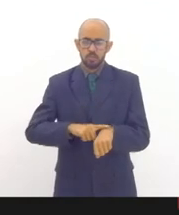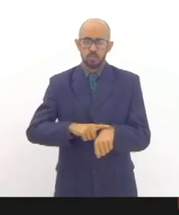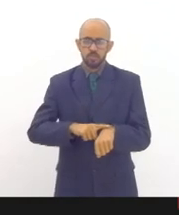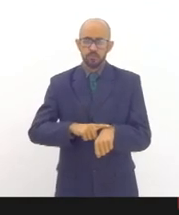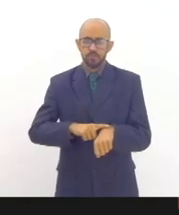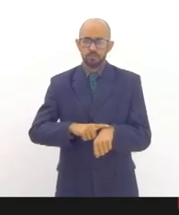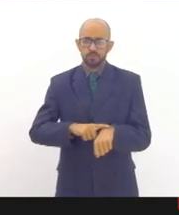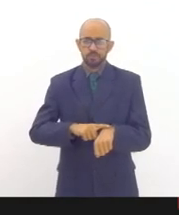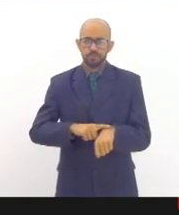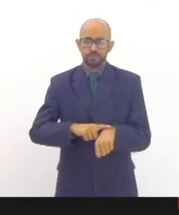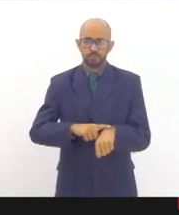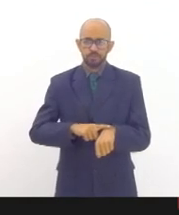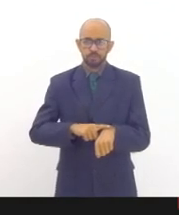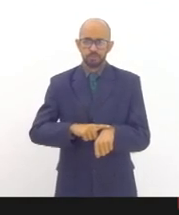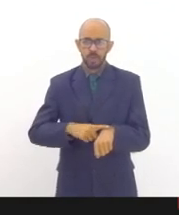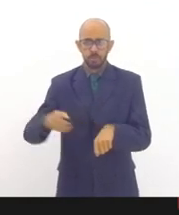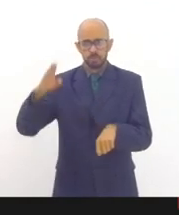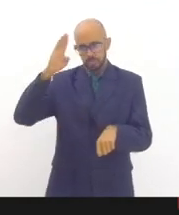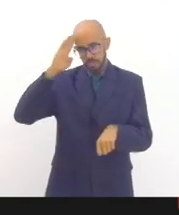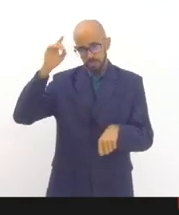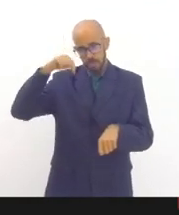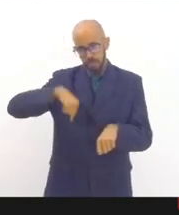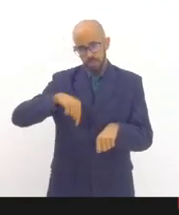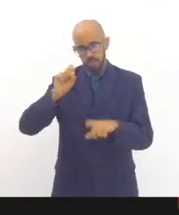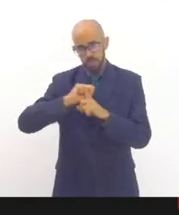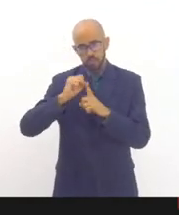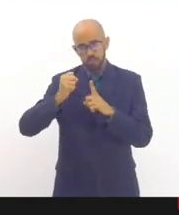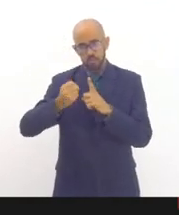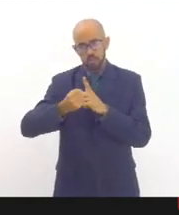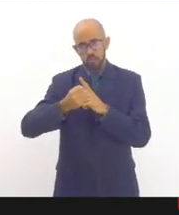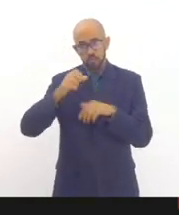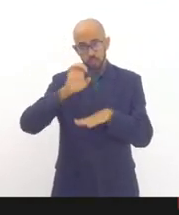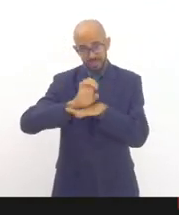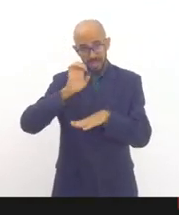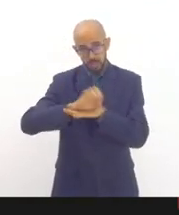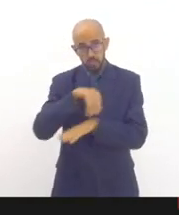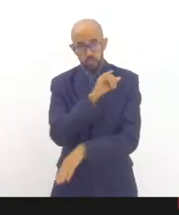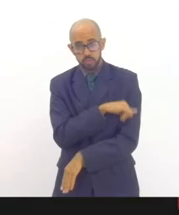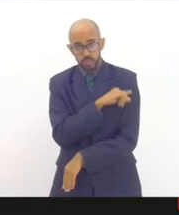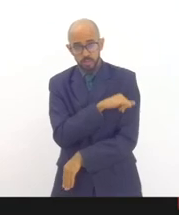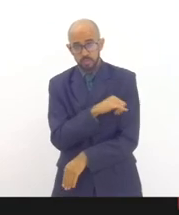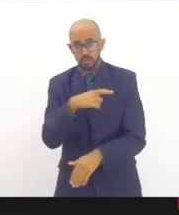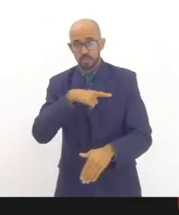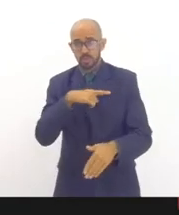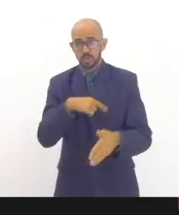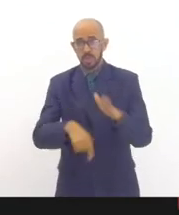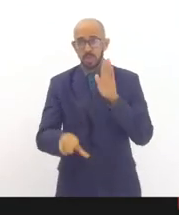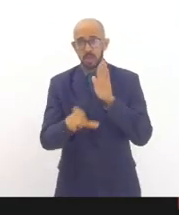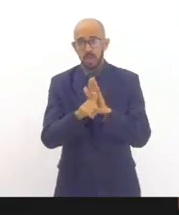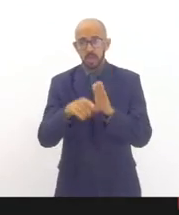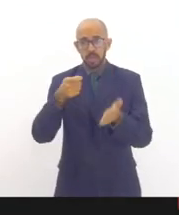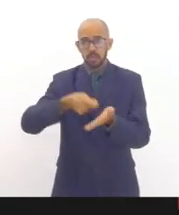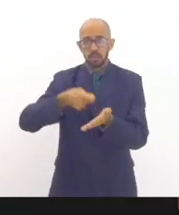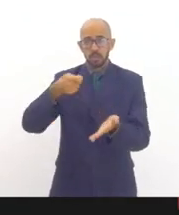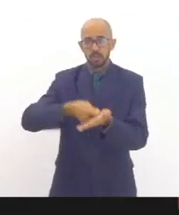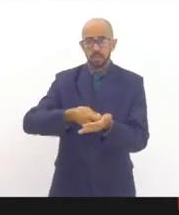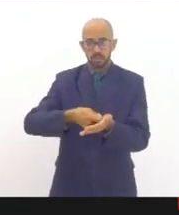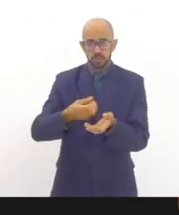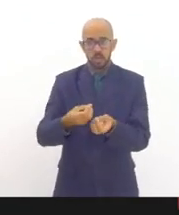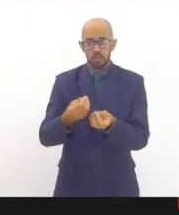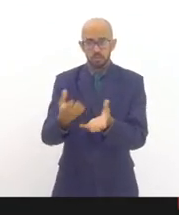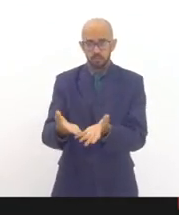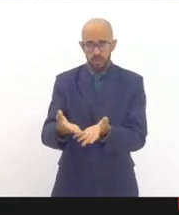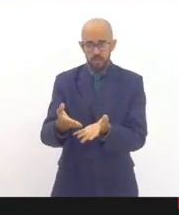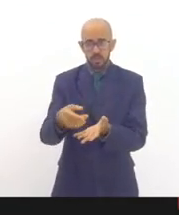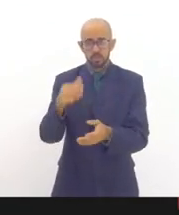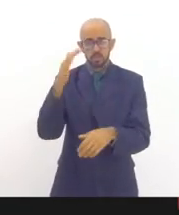e ainda mais no nosso estado, que existe uma lei específica que fala sobre a obrigatoriedade da oferta